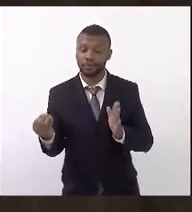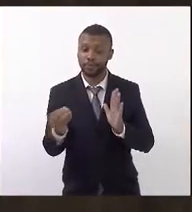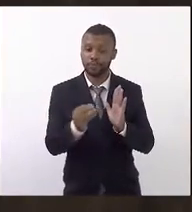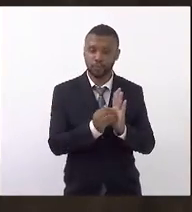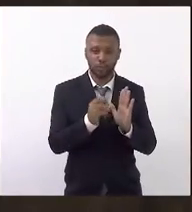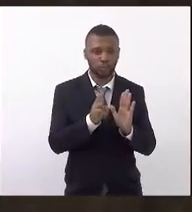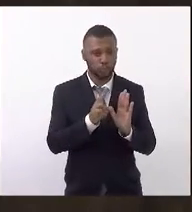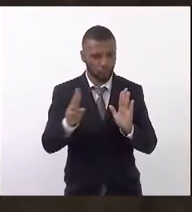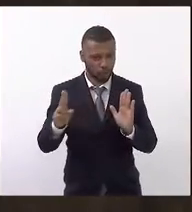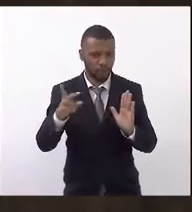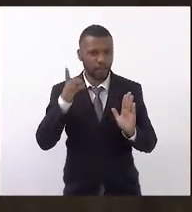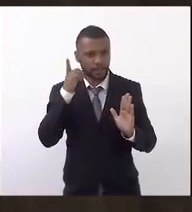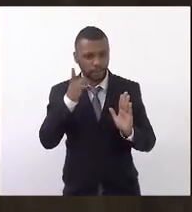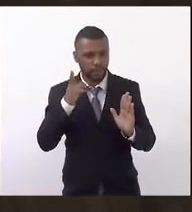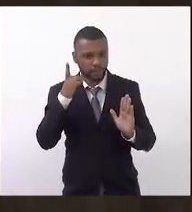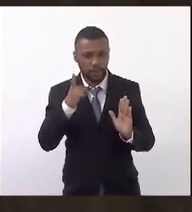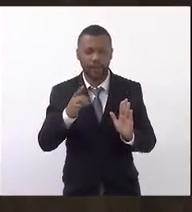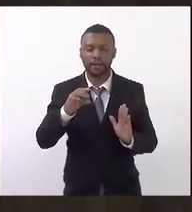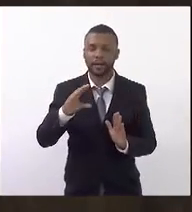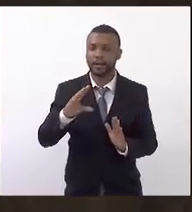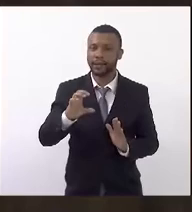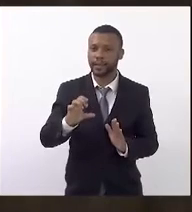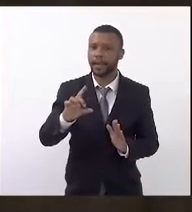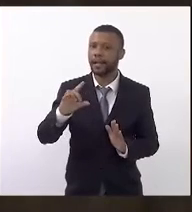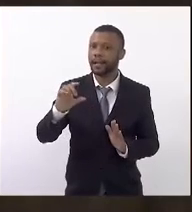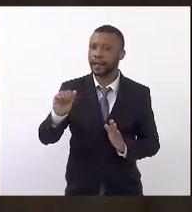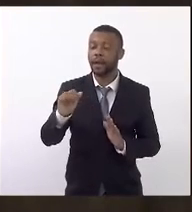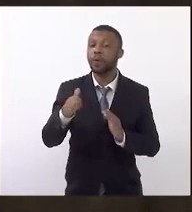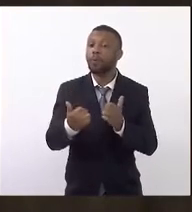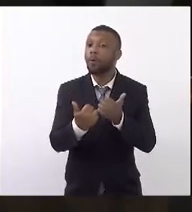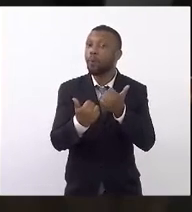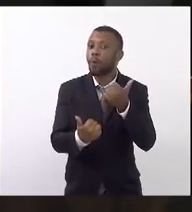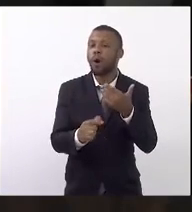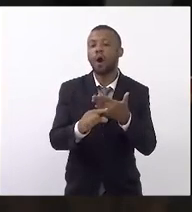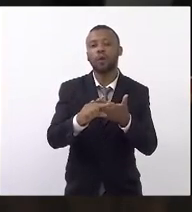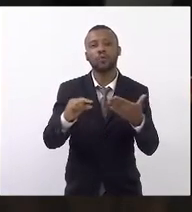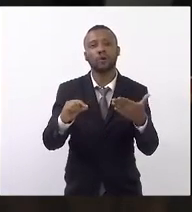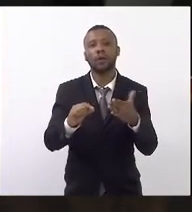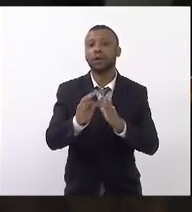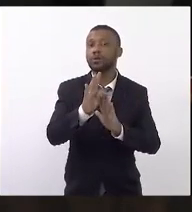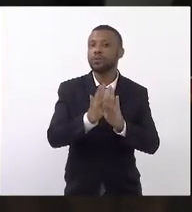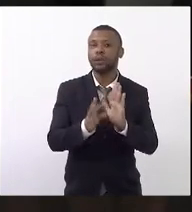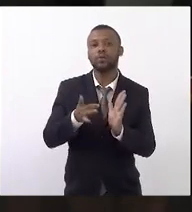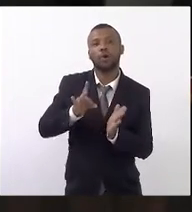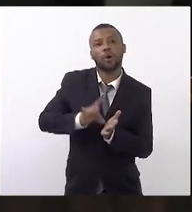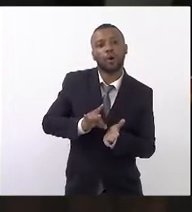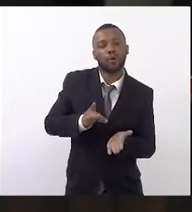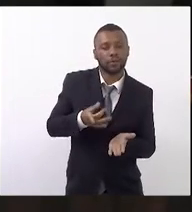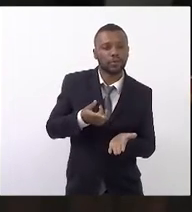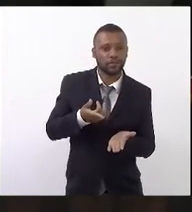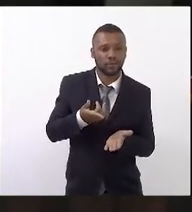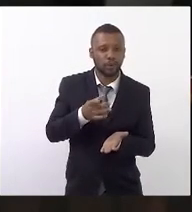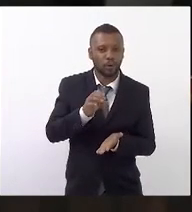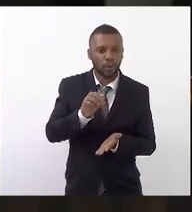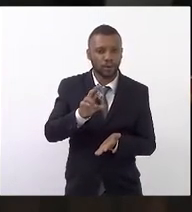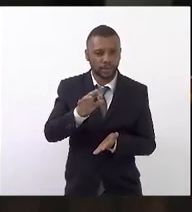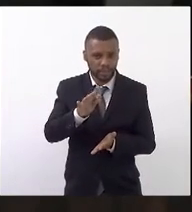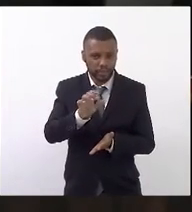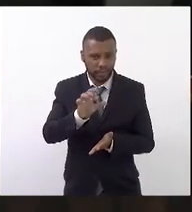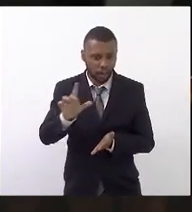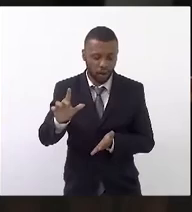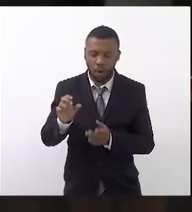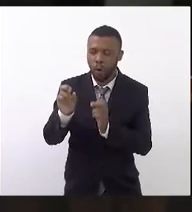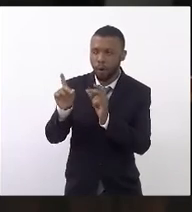Célia Jordão, também como coautora desse original. Ok. Vamos abrir, se Vossa Excelência permitir, aos demais parlamentares.